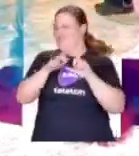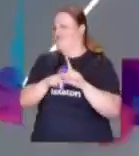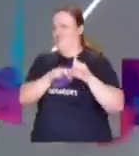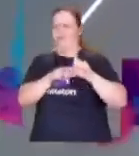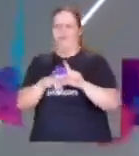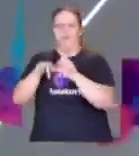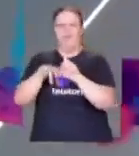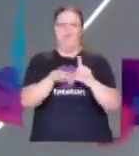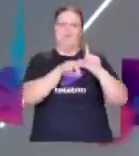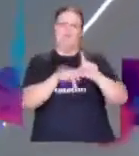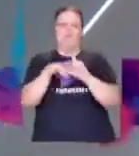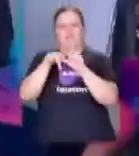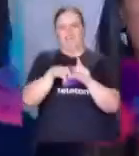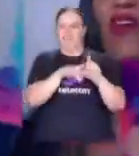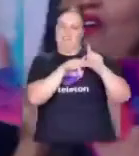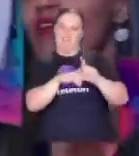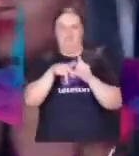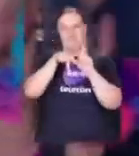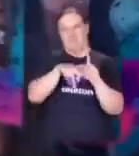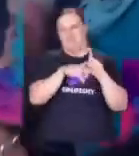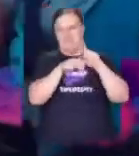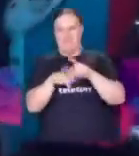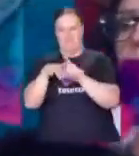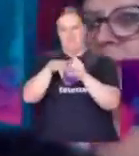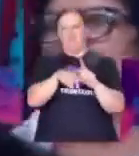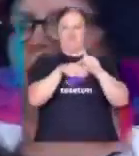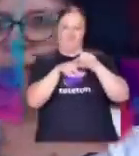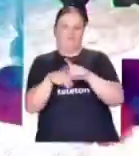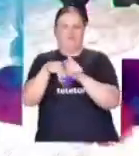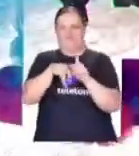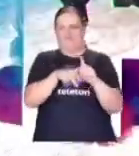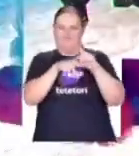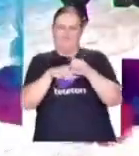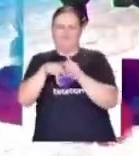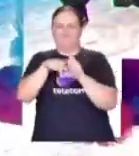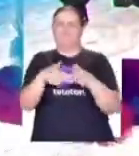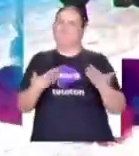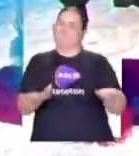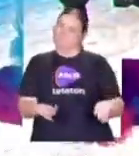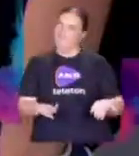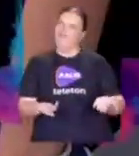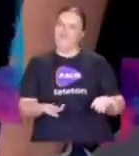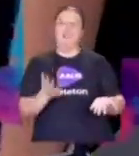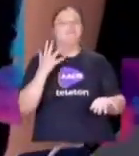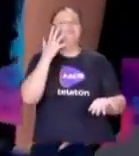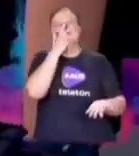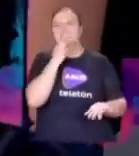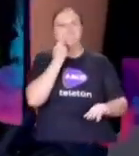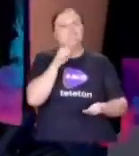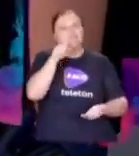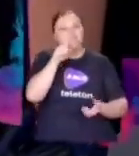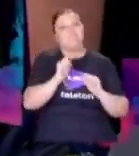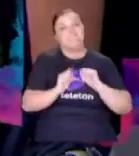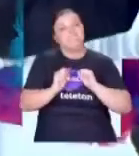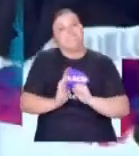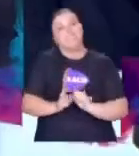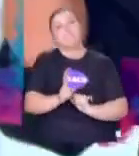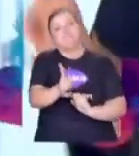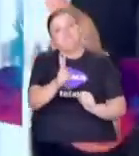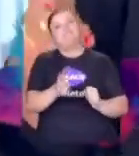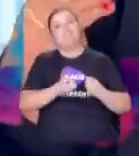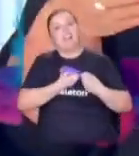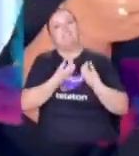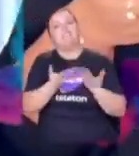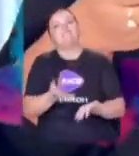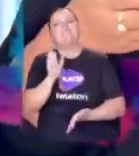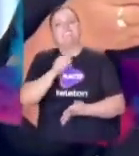tu é Teleton. Esse é o resultado. Que lindo, né? Que lindo. Obrigado. Continuem doando, né? Isso, eu acho que favor. É isso